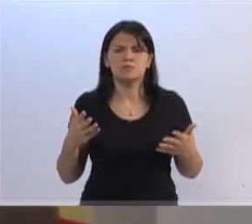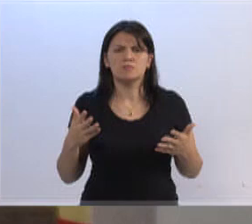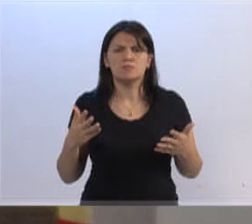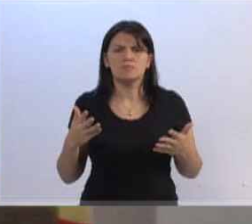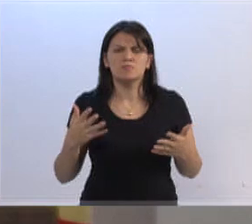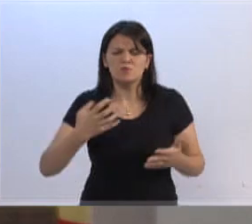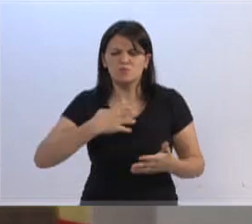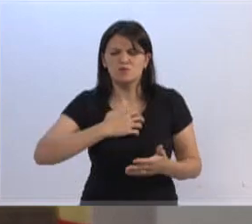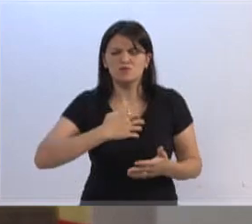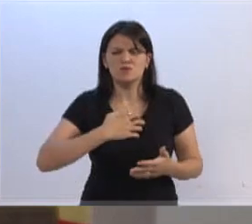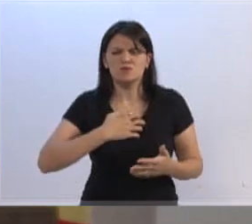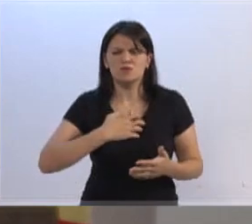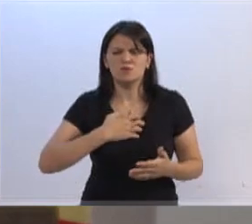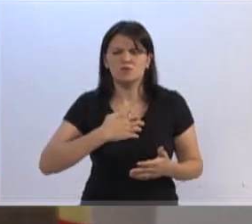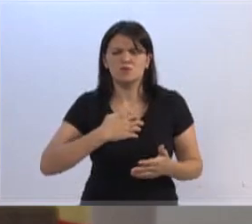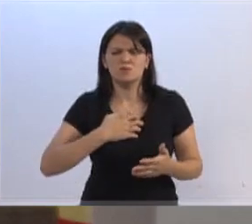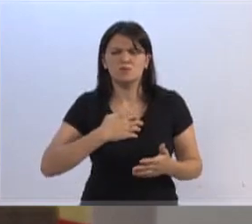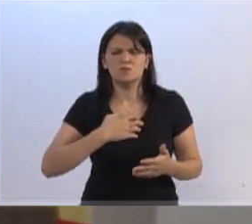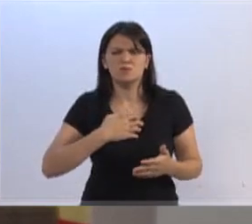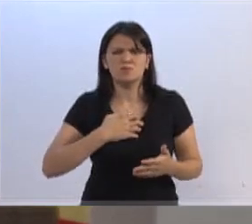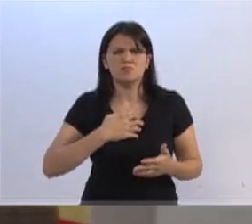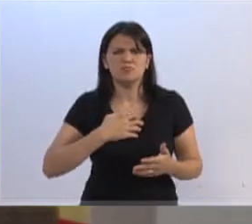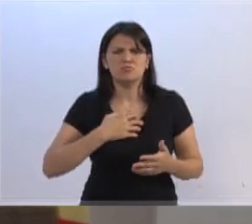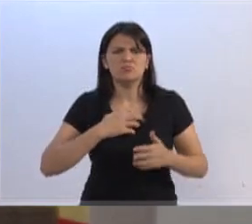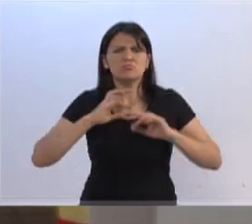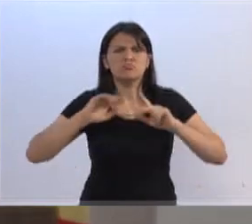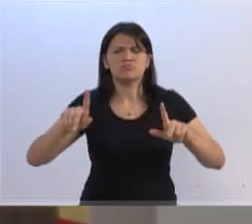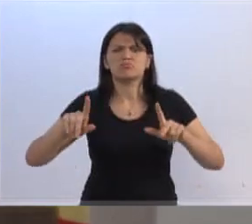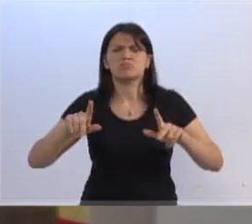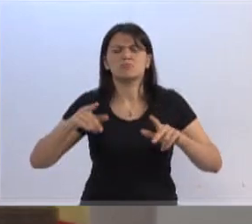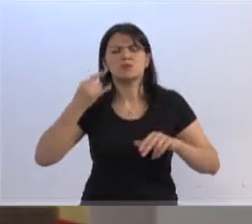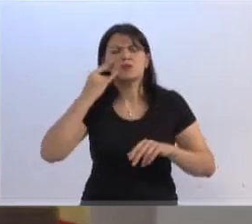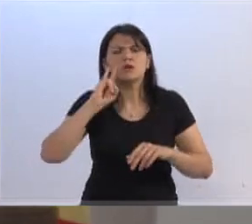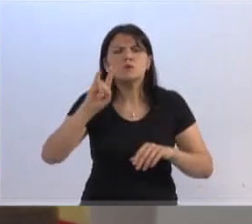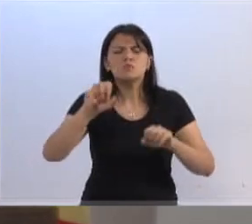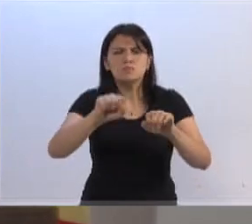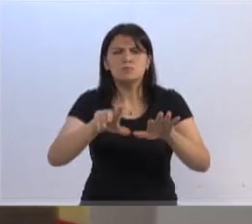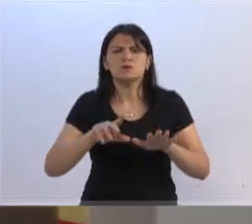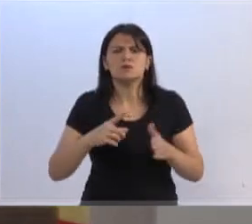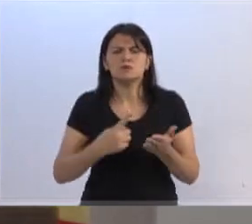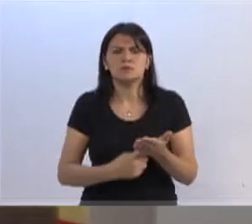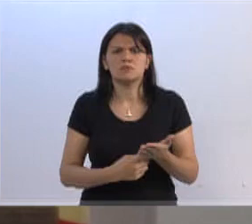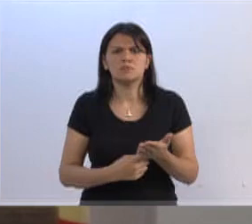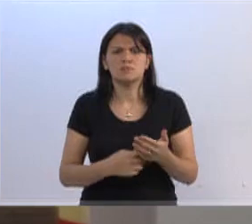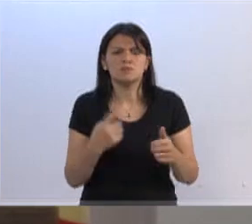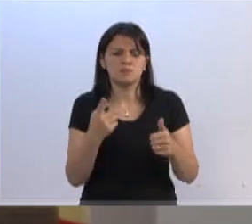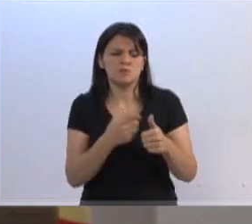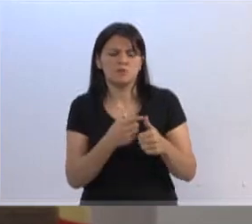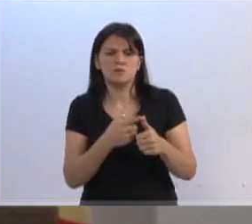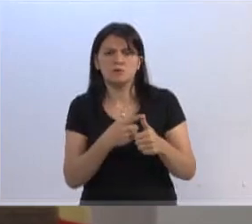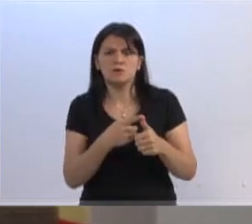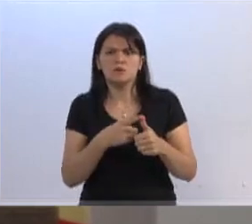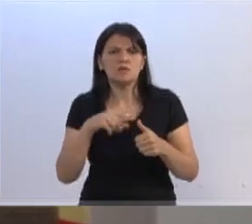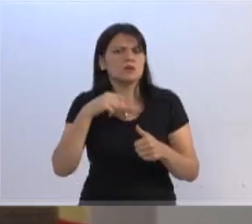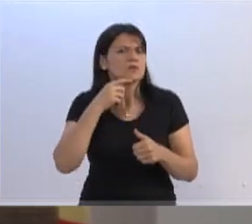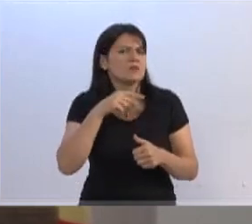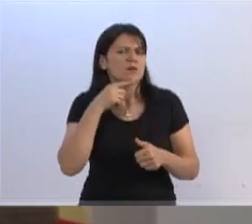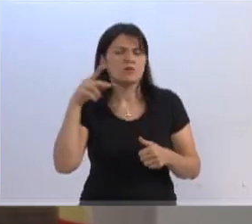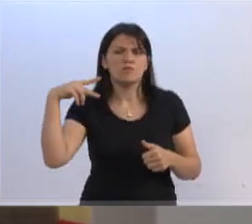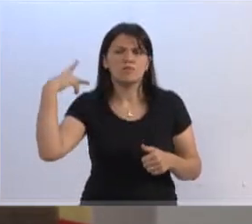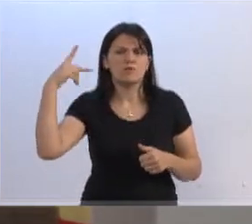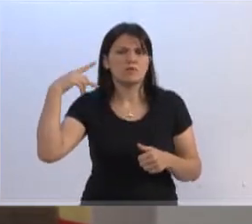uma forma extremamente populista na última sessão, porque é um assunto importante de discutir. Primeiro ponto a esclarecer, nenhum vereador dessa